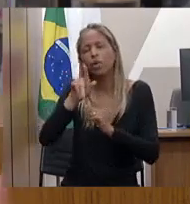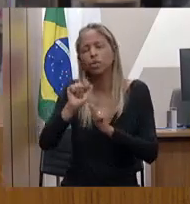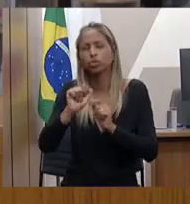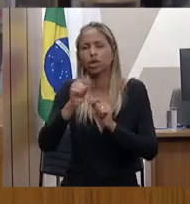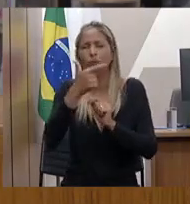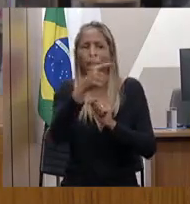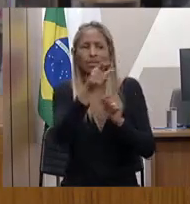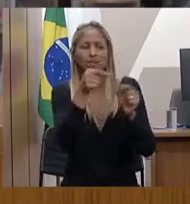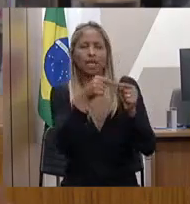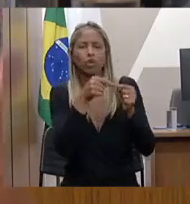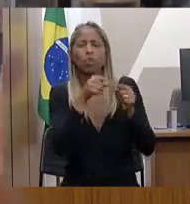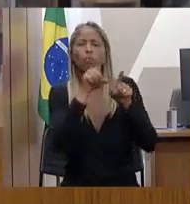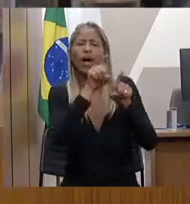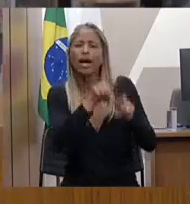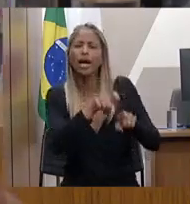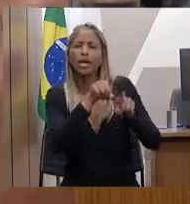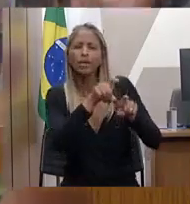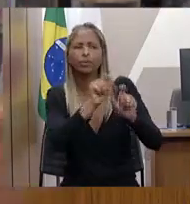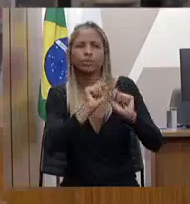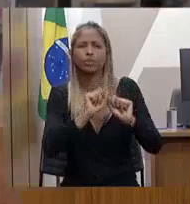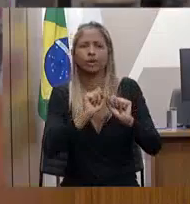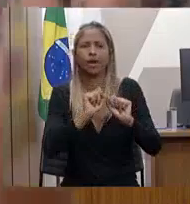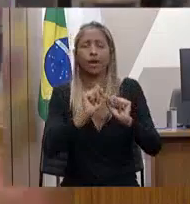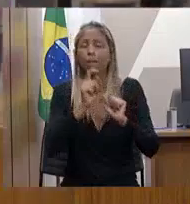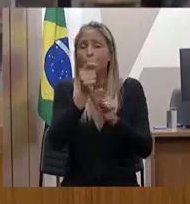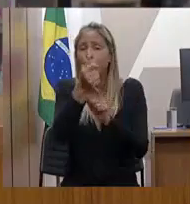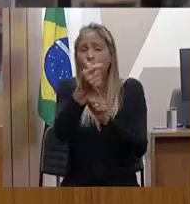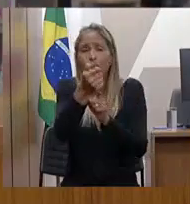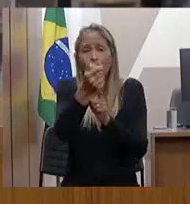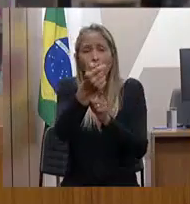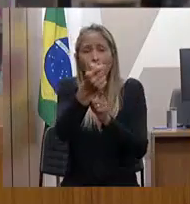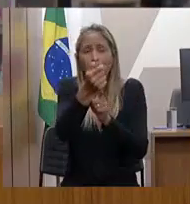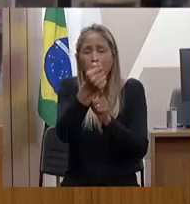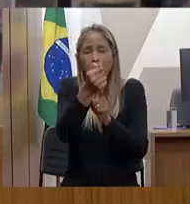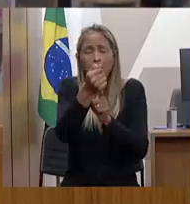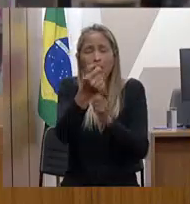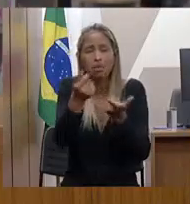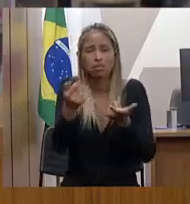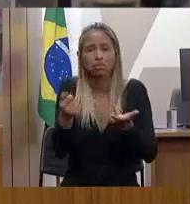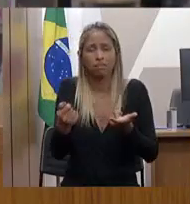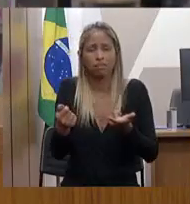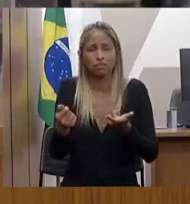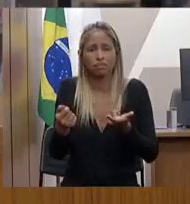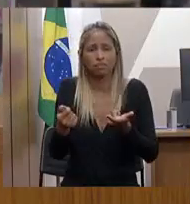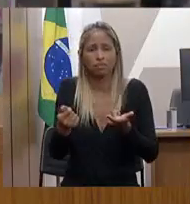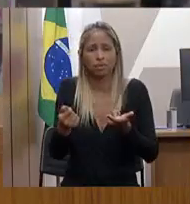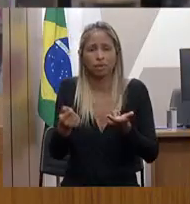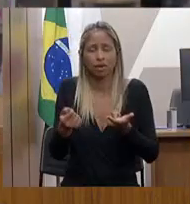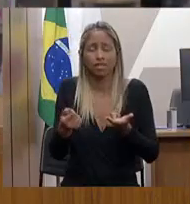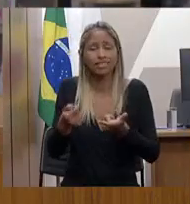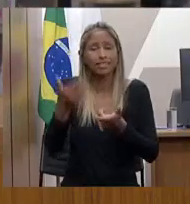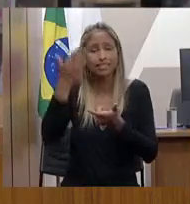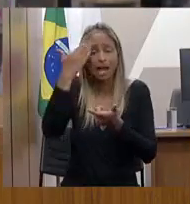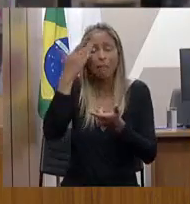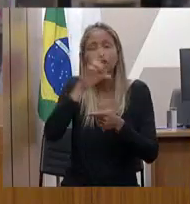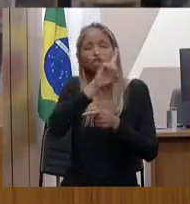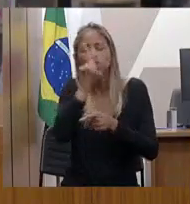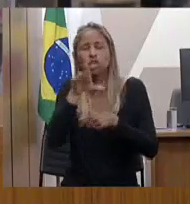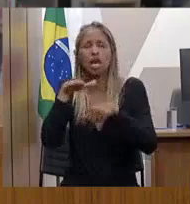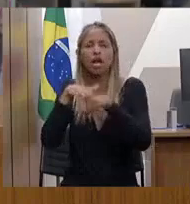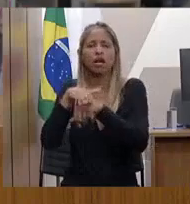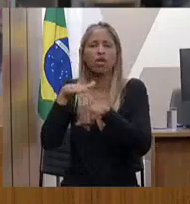mas tem a área da Agricultura nós temos pouca gente sabe quantos frigoríficos tem no anel rodoviário e que a população dia e noite